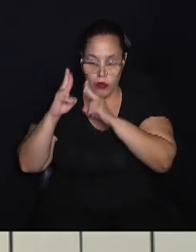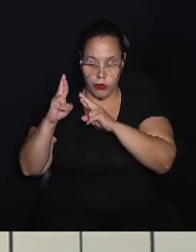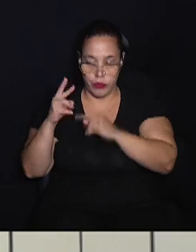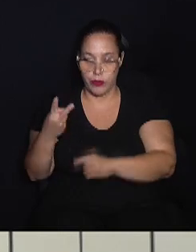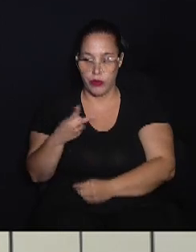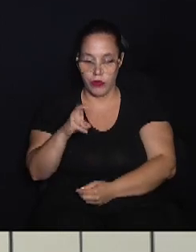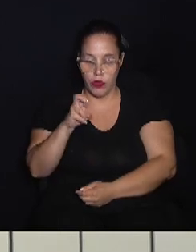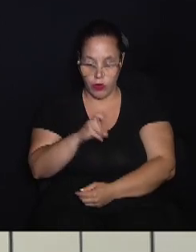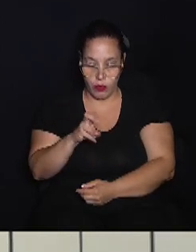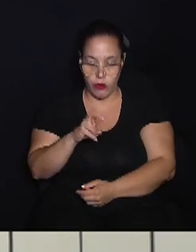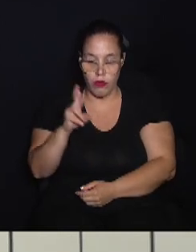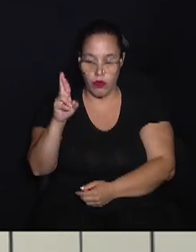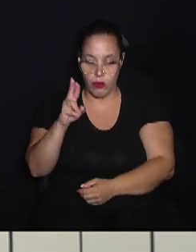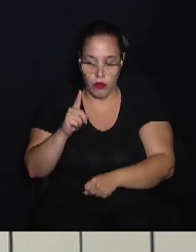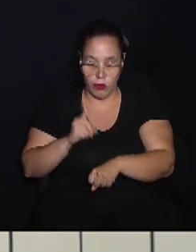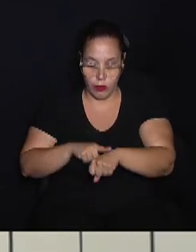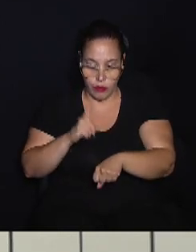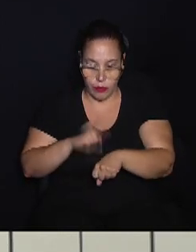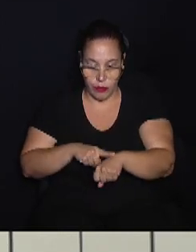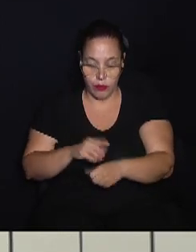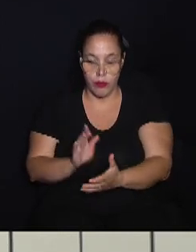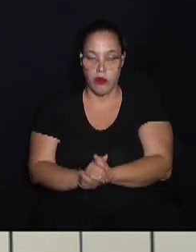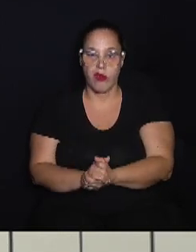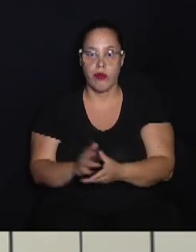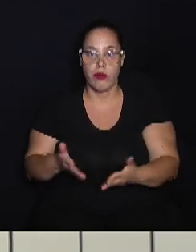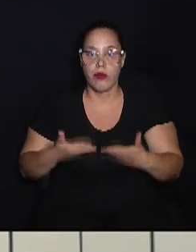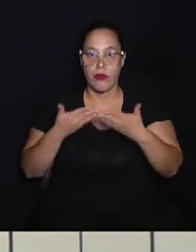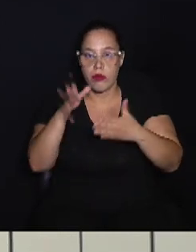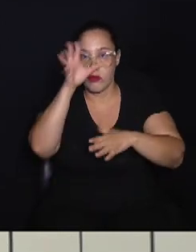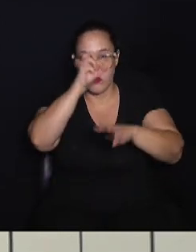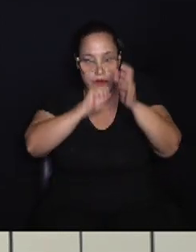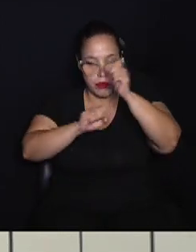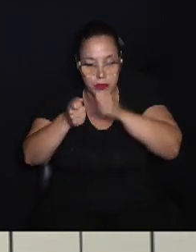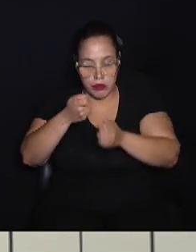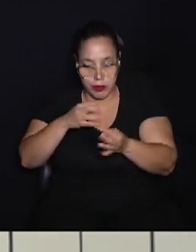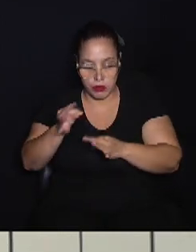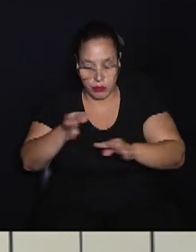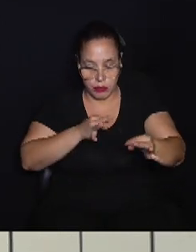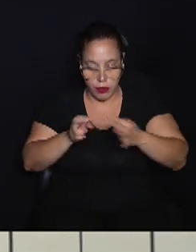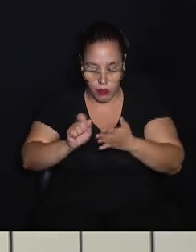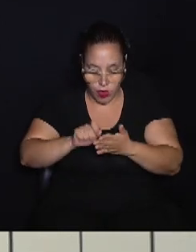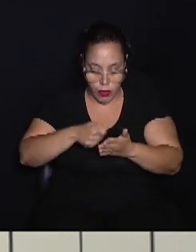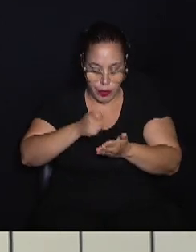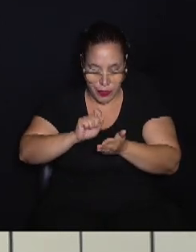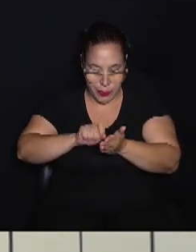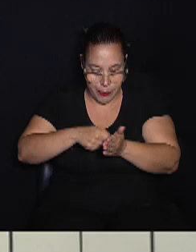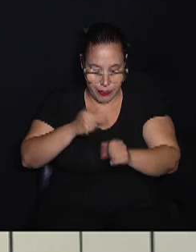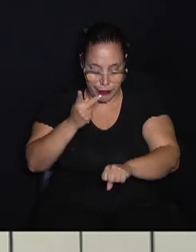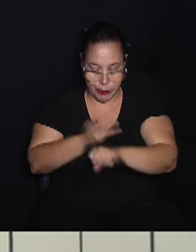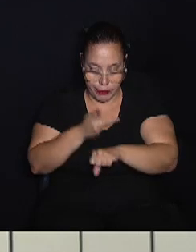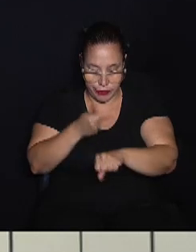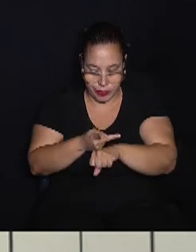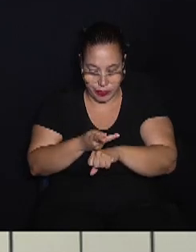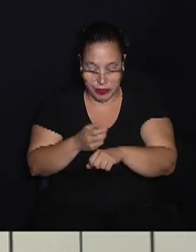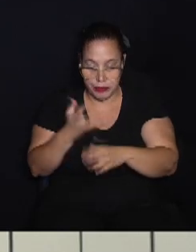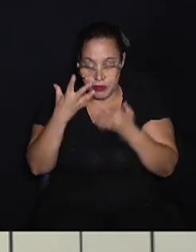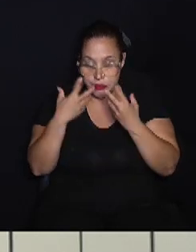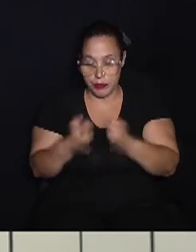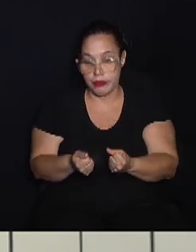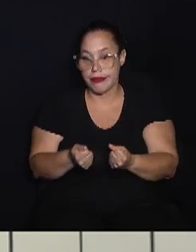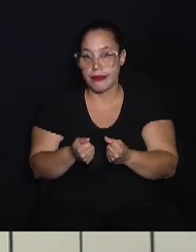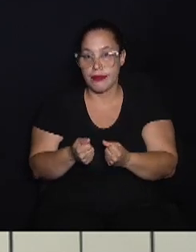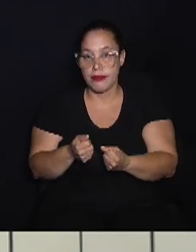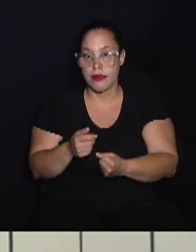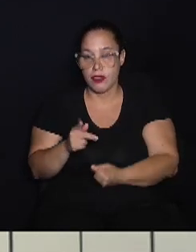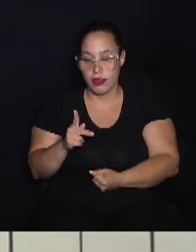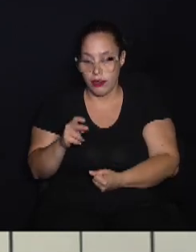25 horas as participantes vão aprender as técnicas do bordado em pedr e ainda vão receber então o